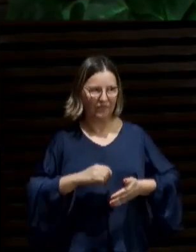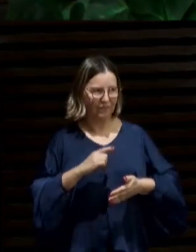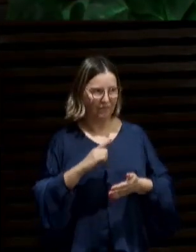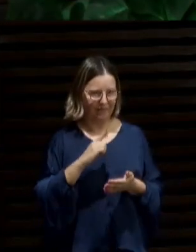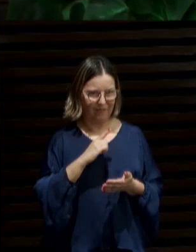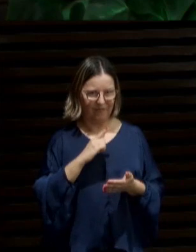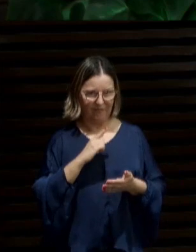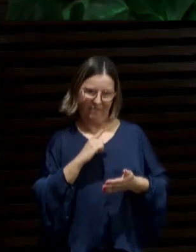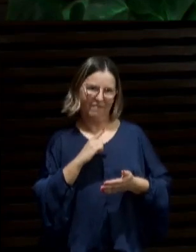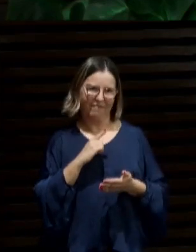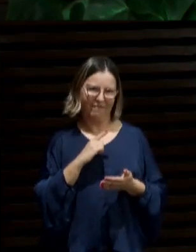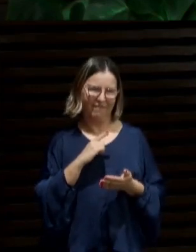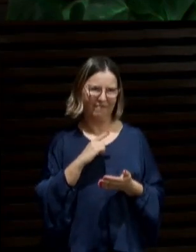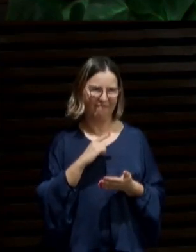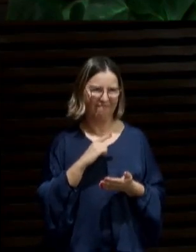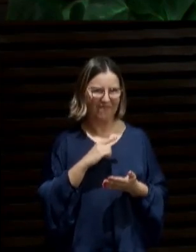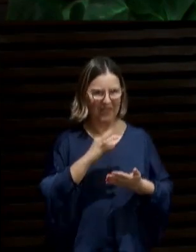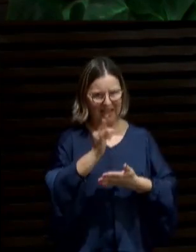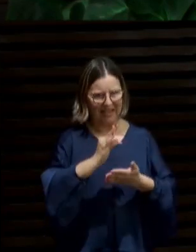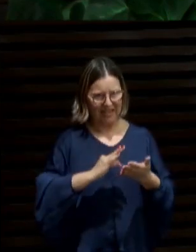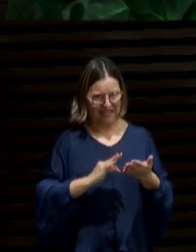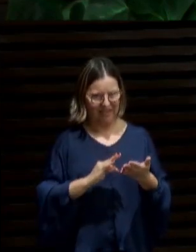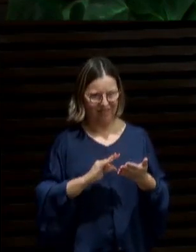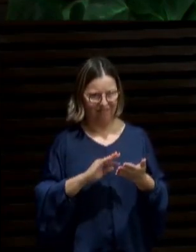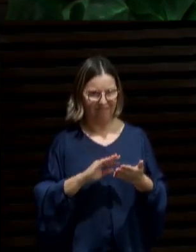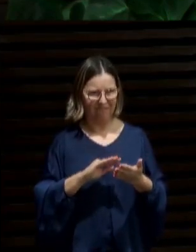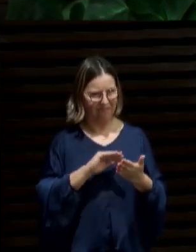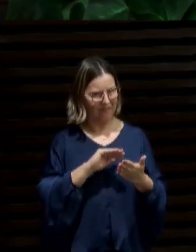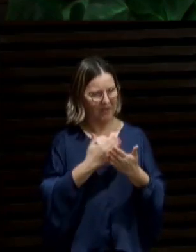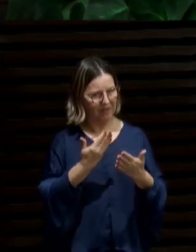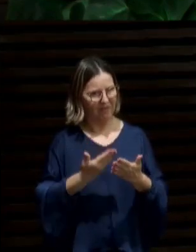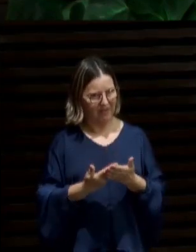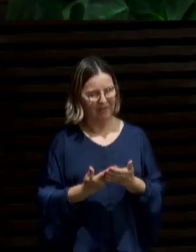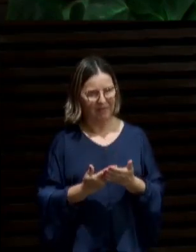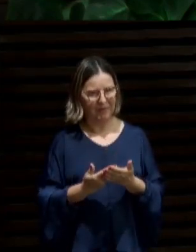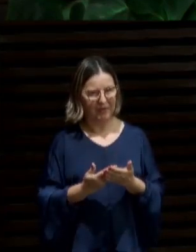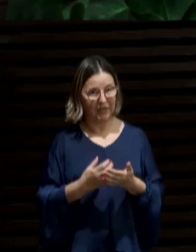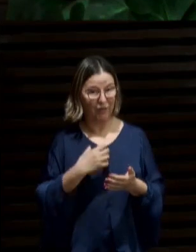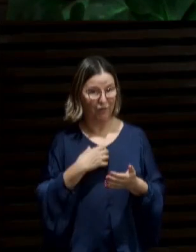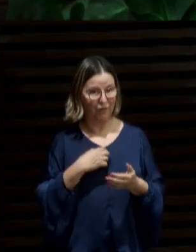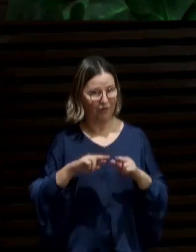textuais. Vocês sabem que antes de Gutenberg